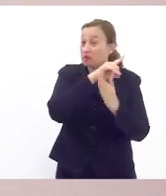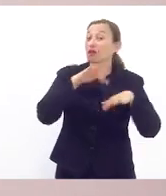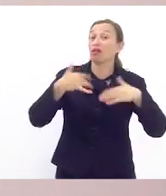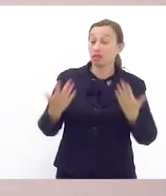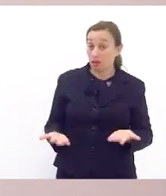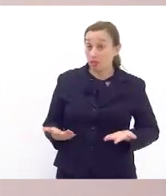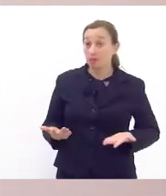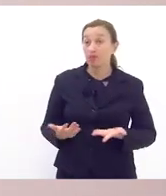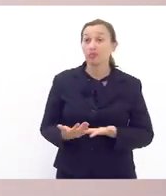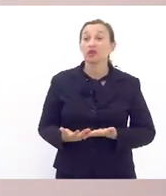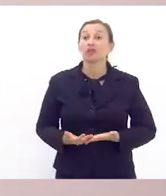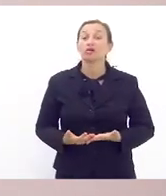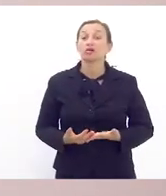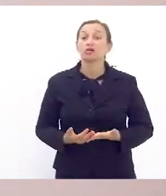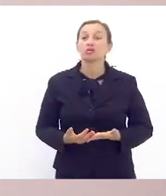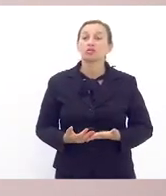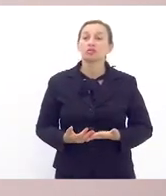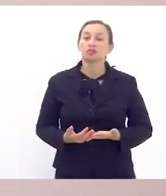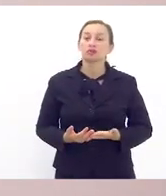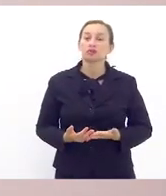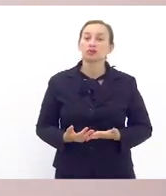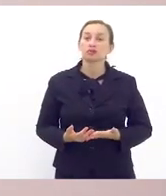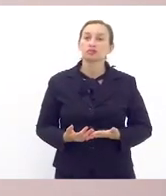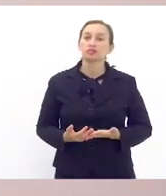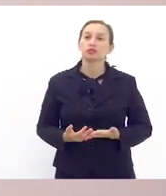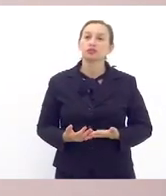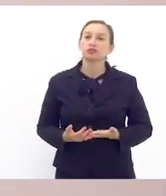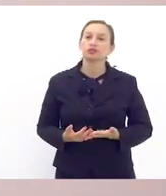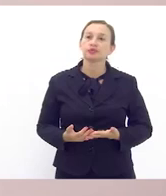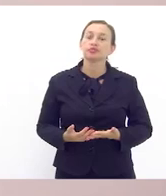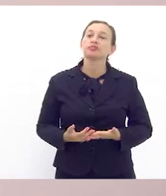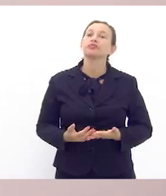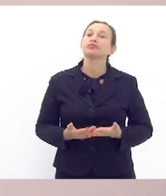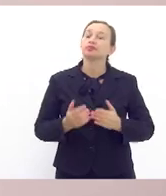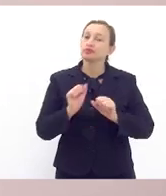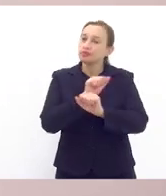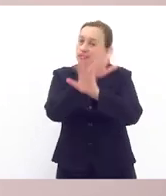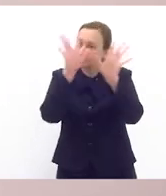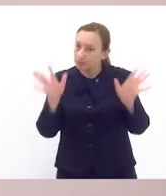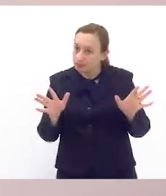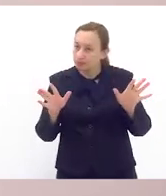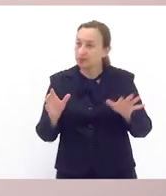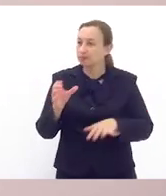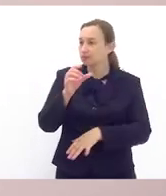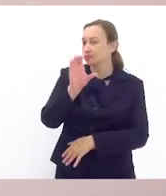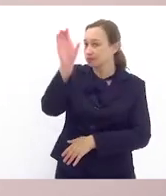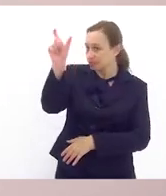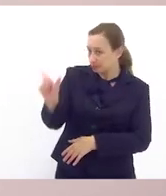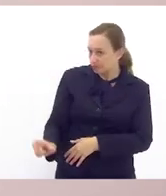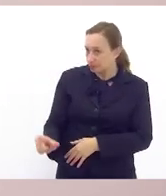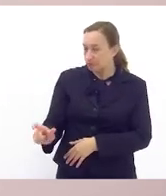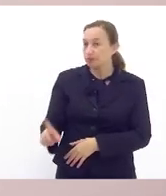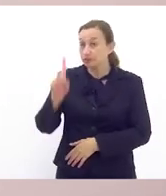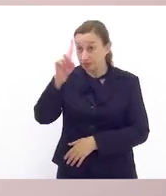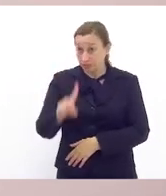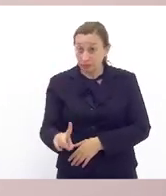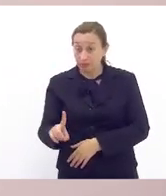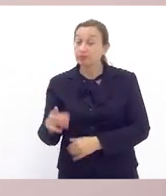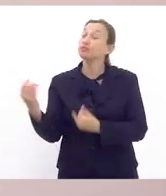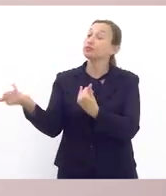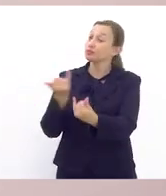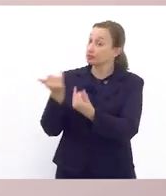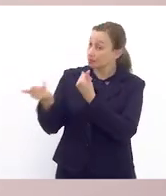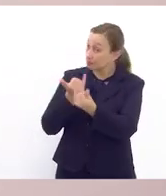isso eu acho que deveria vir de uma forma mais expressiva para esse consumidor porque ele tem esse direito é o direito da informação